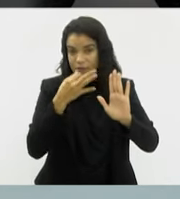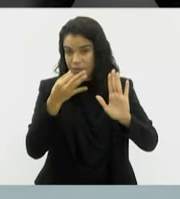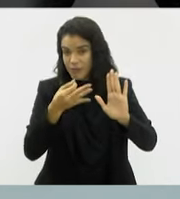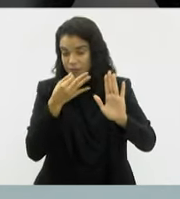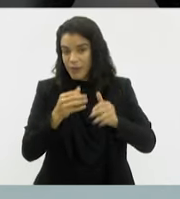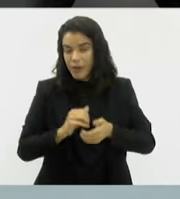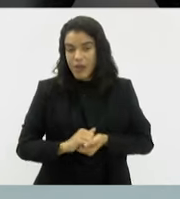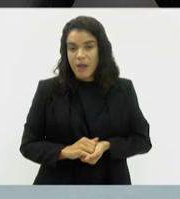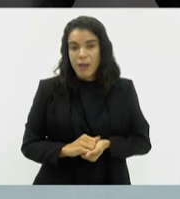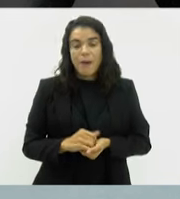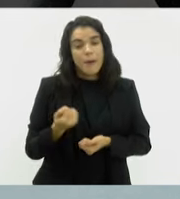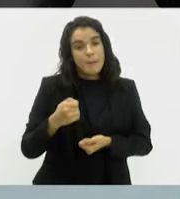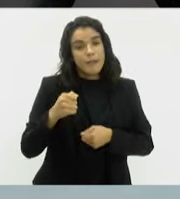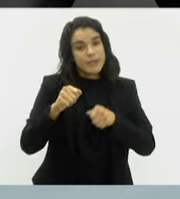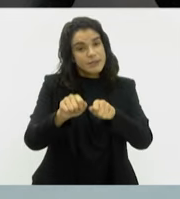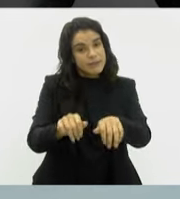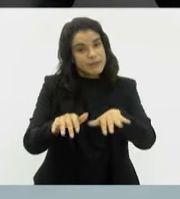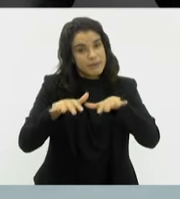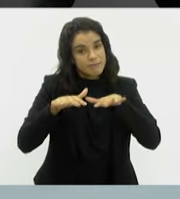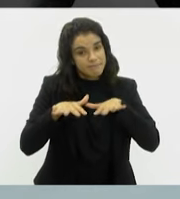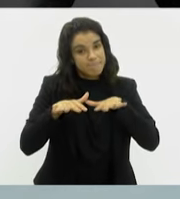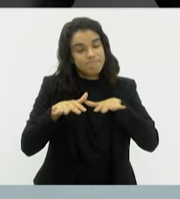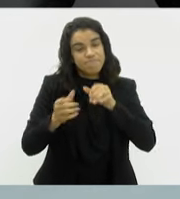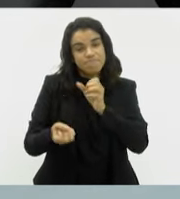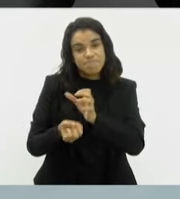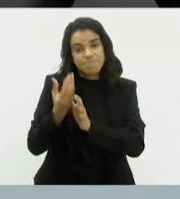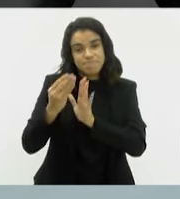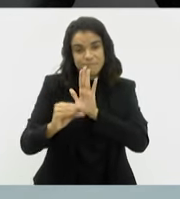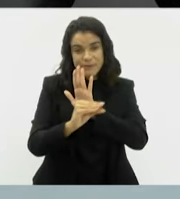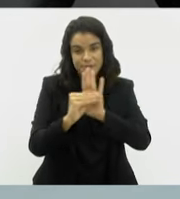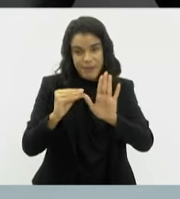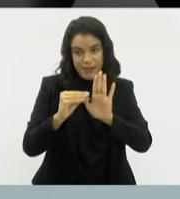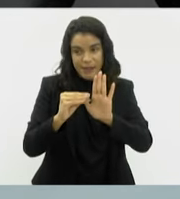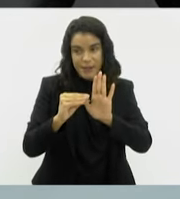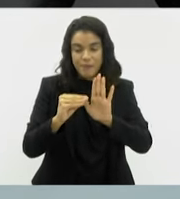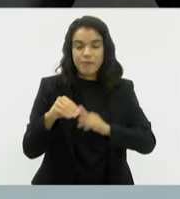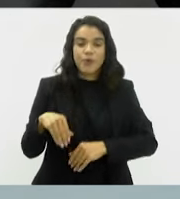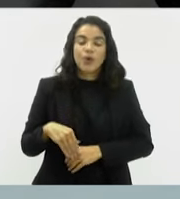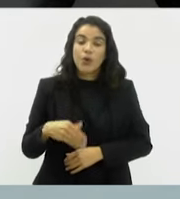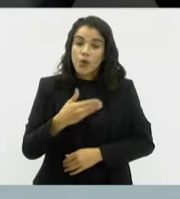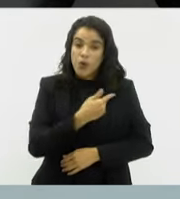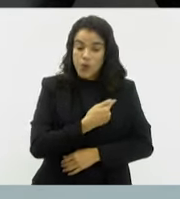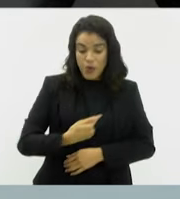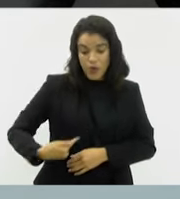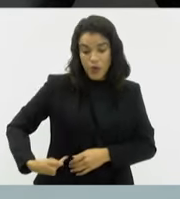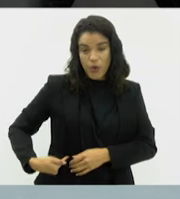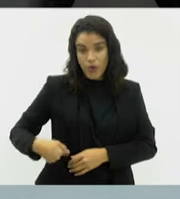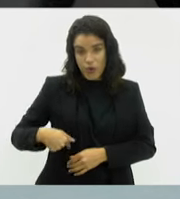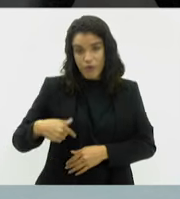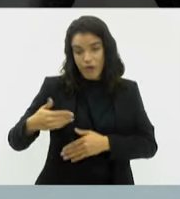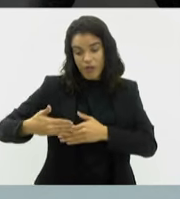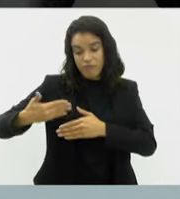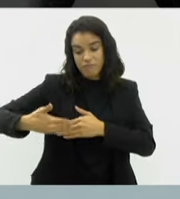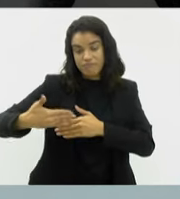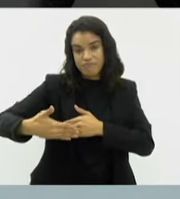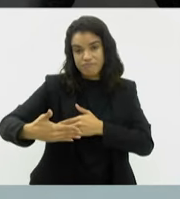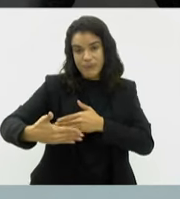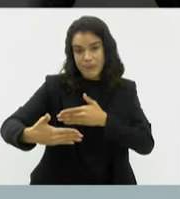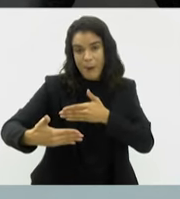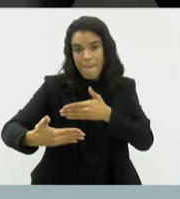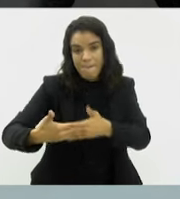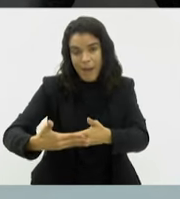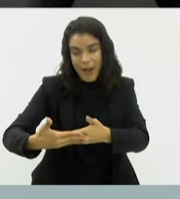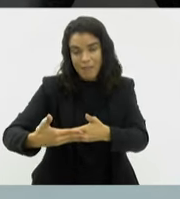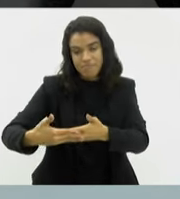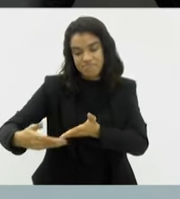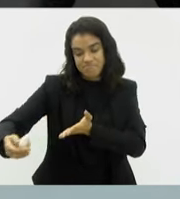Ele tem que ir a plenário para receber a emenda. O governador já deve estar nos prazos finais da sanção. Não